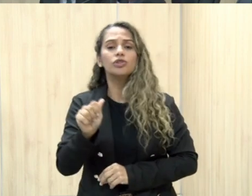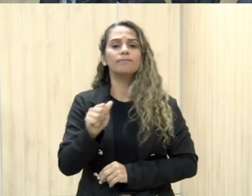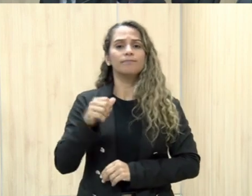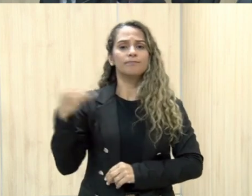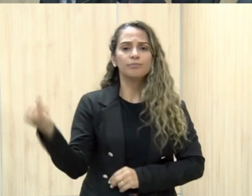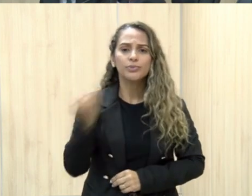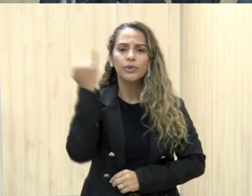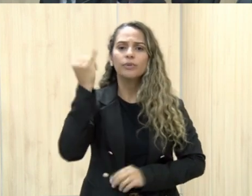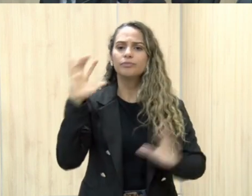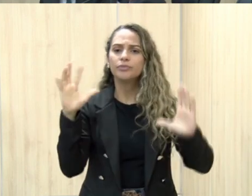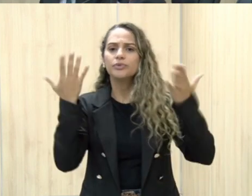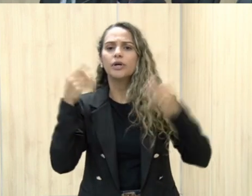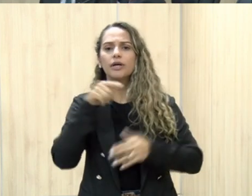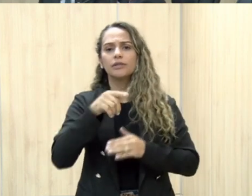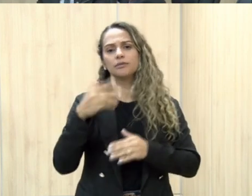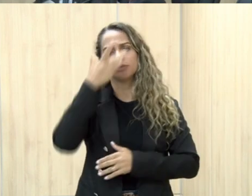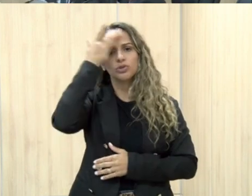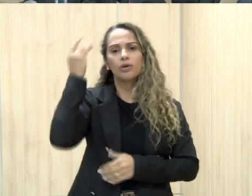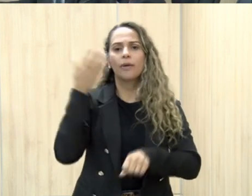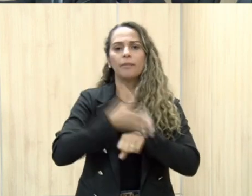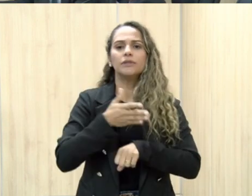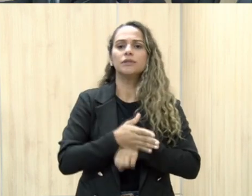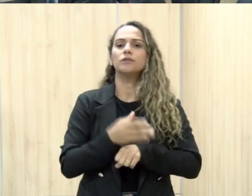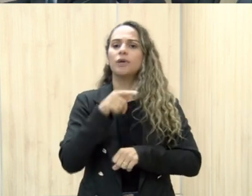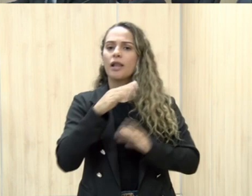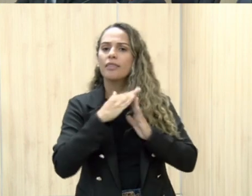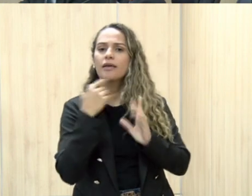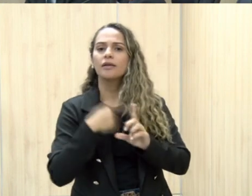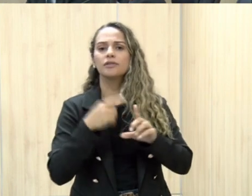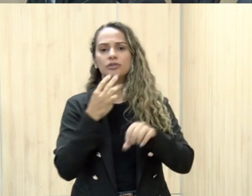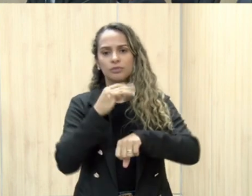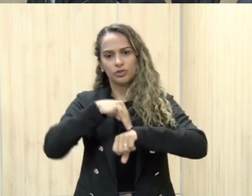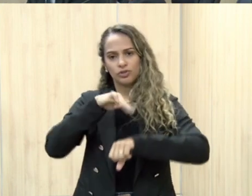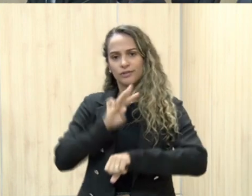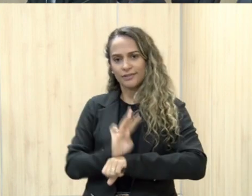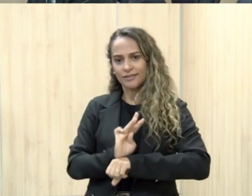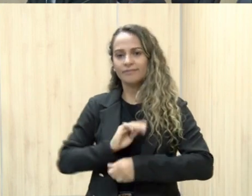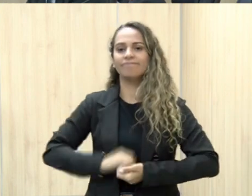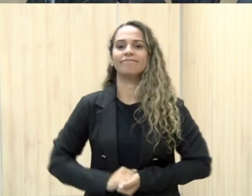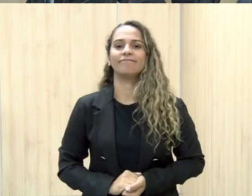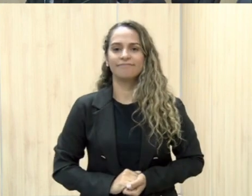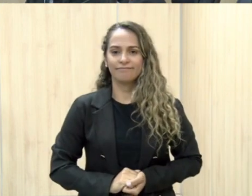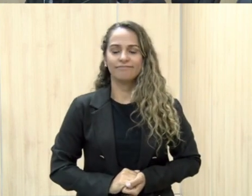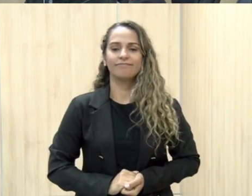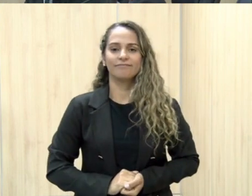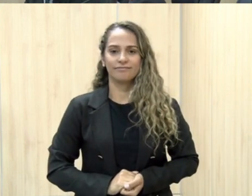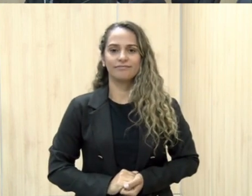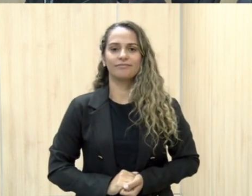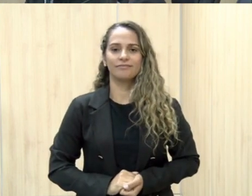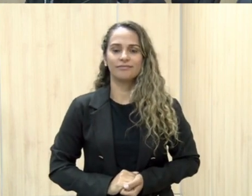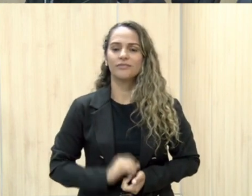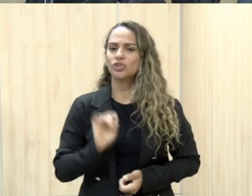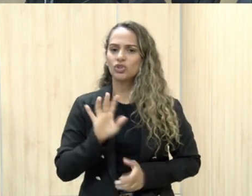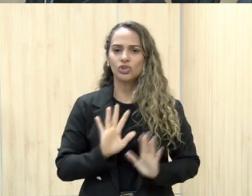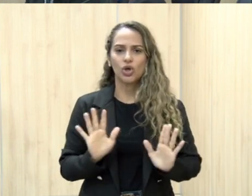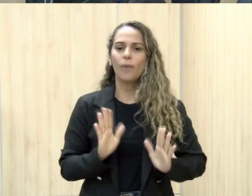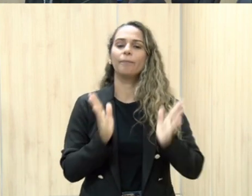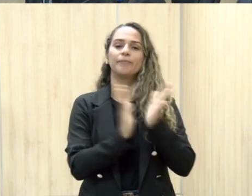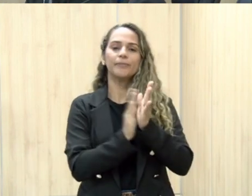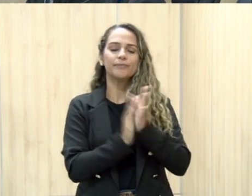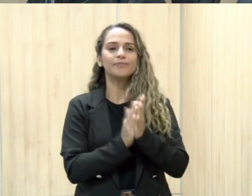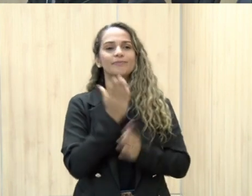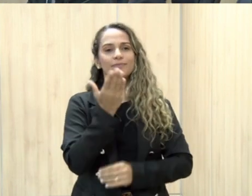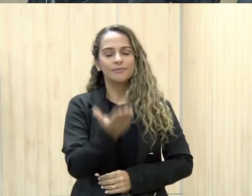para aqueles que seguem é a doutrina da Igreja Metodista Wesleyana Então parabéns